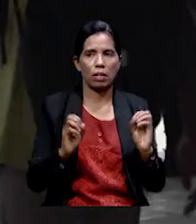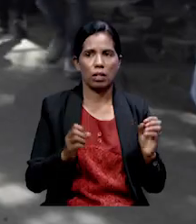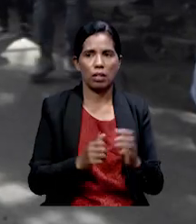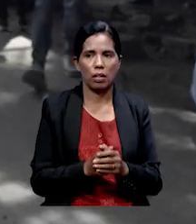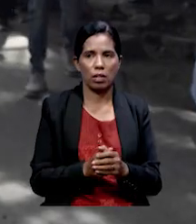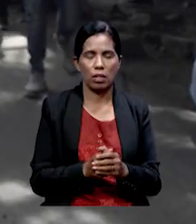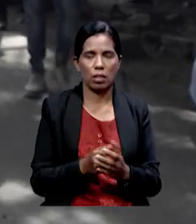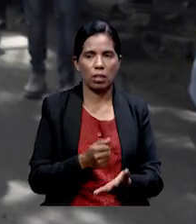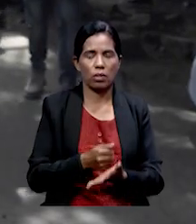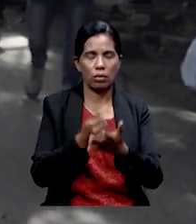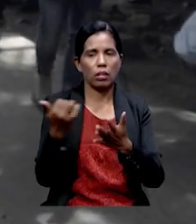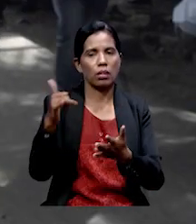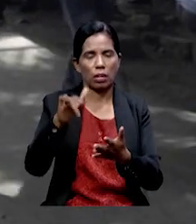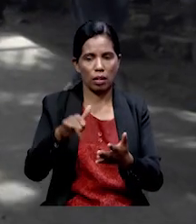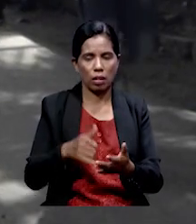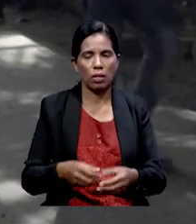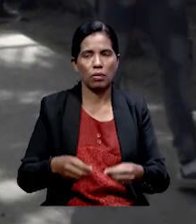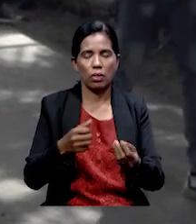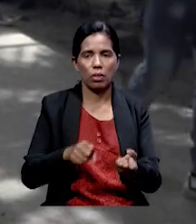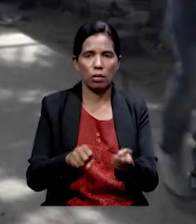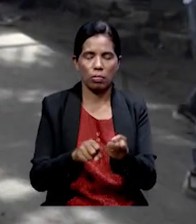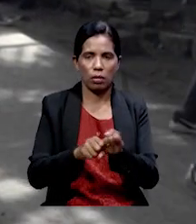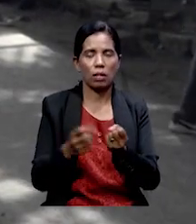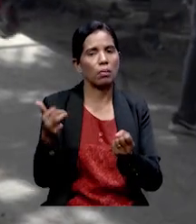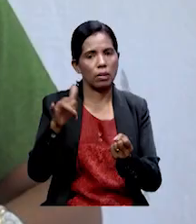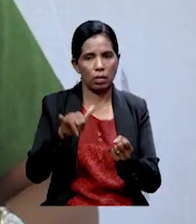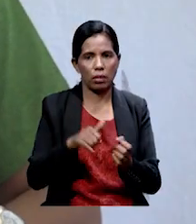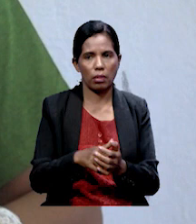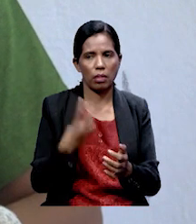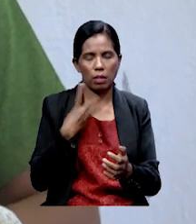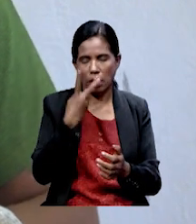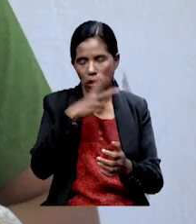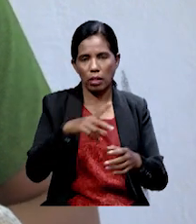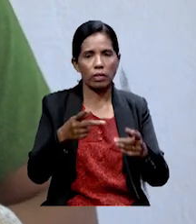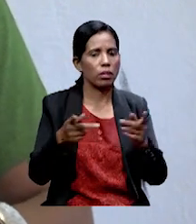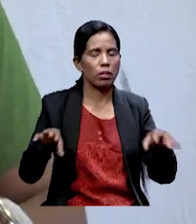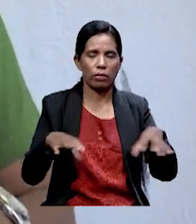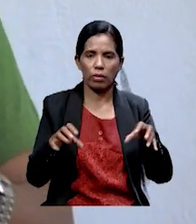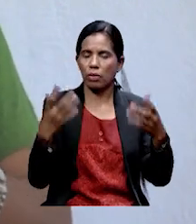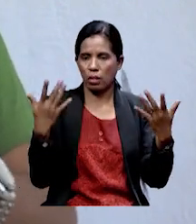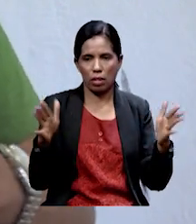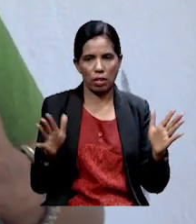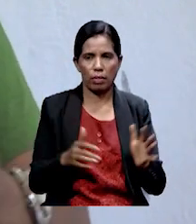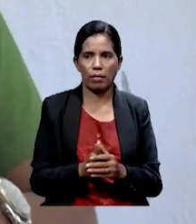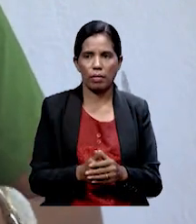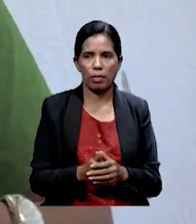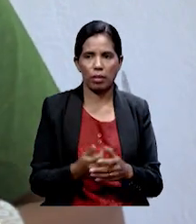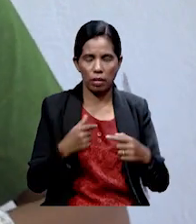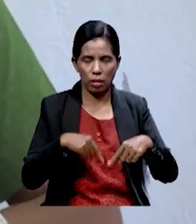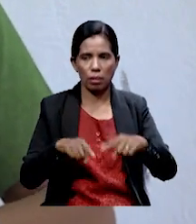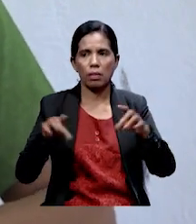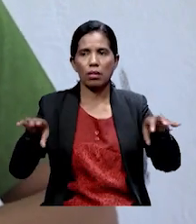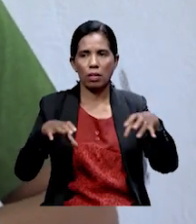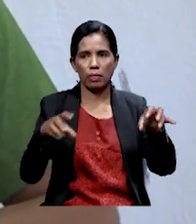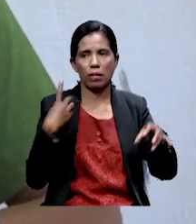la favorece basira e tare kata campo de trabalho leija agora sira tu ba serviço e